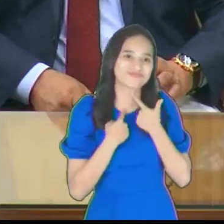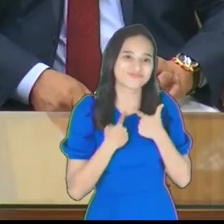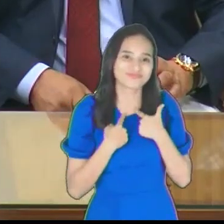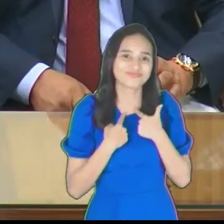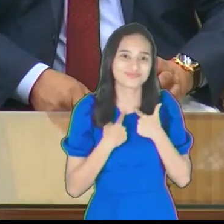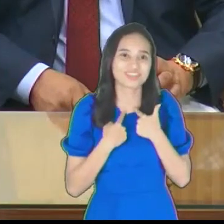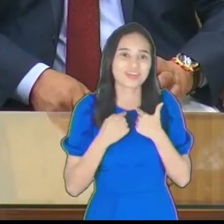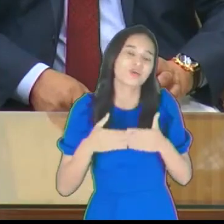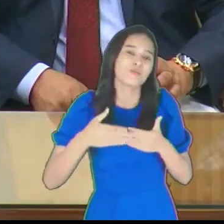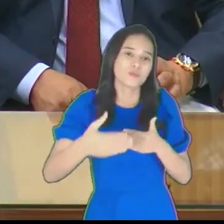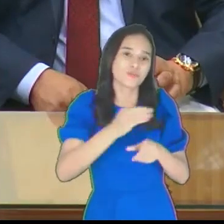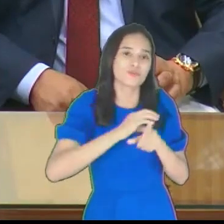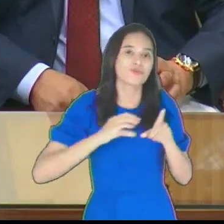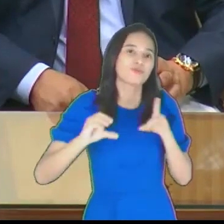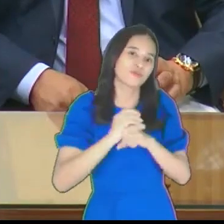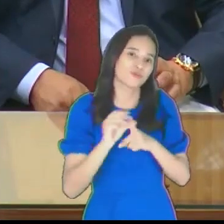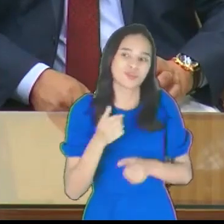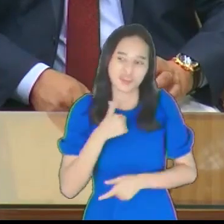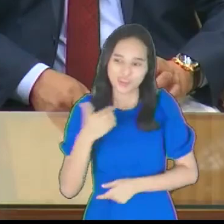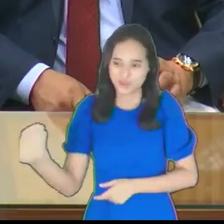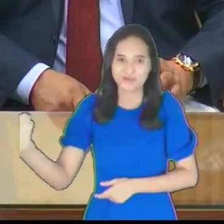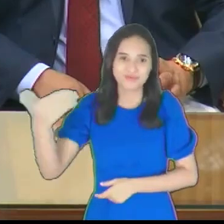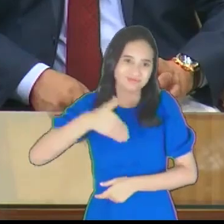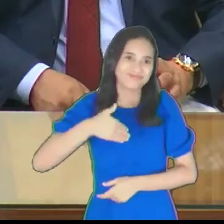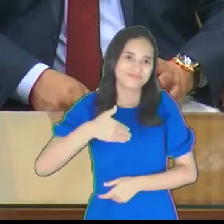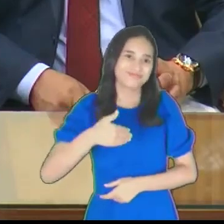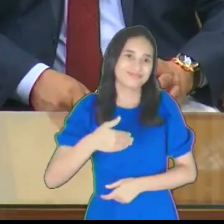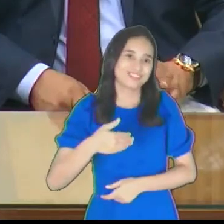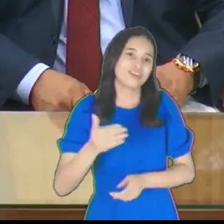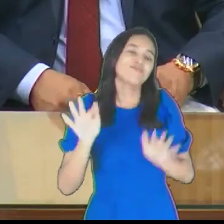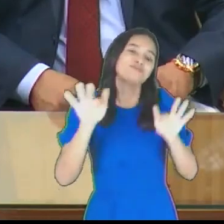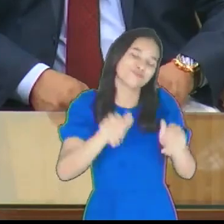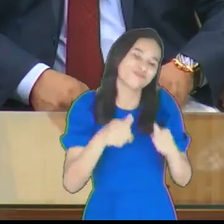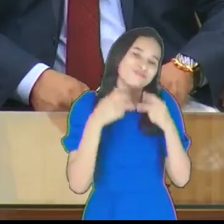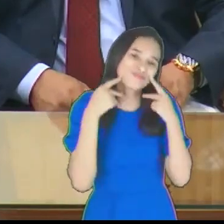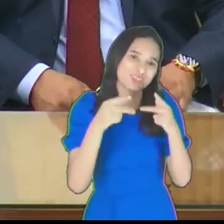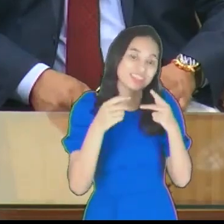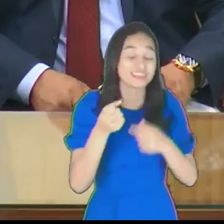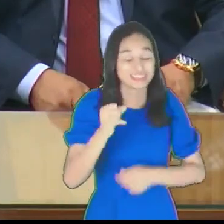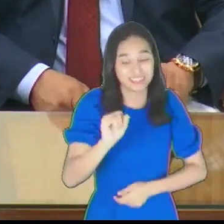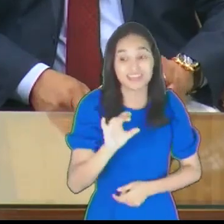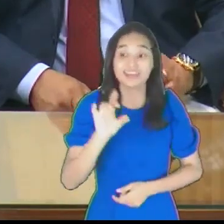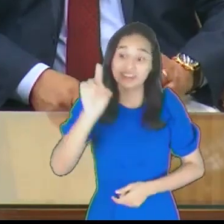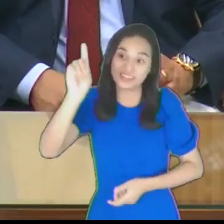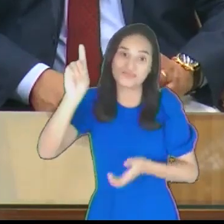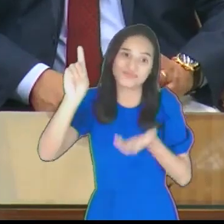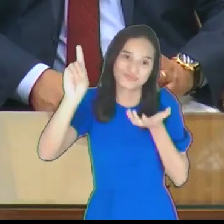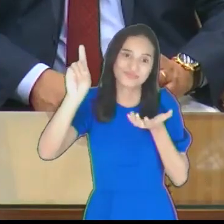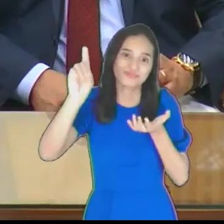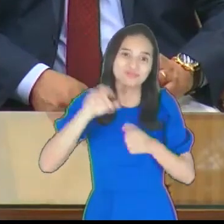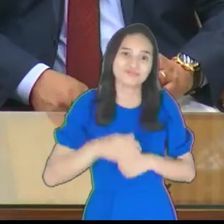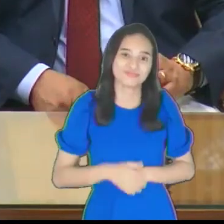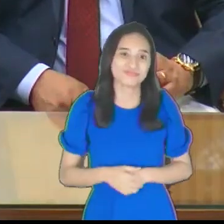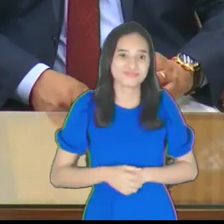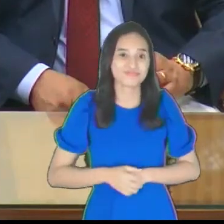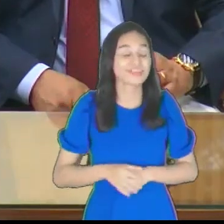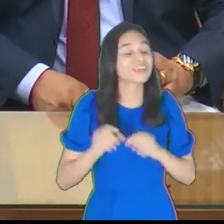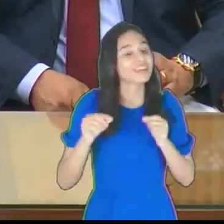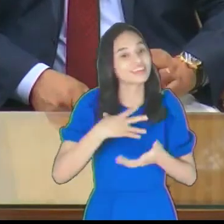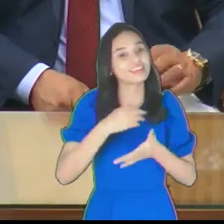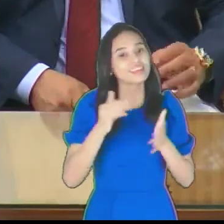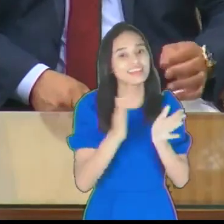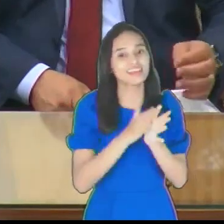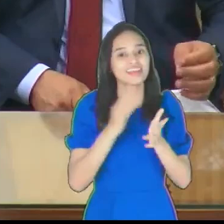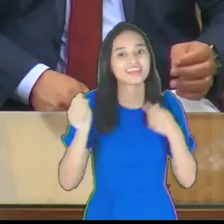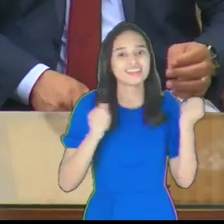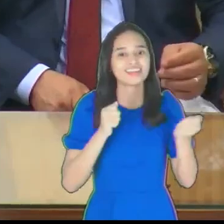No próximo culto que eu vier, eu vou entregar o resto da mensagem, se Deus quiser. Quem diz aleluia para